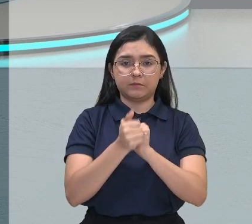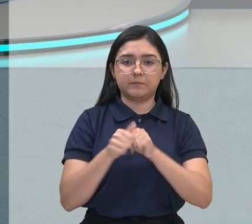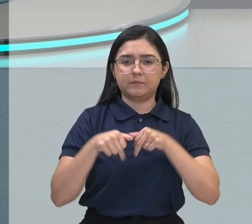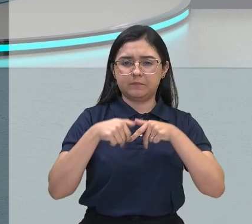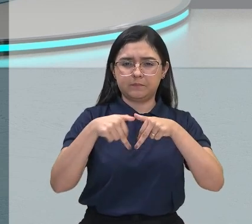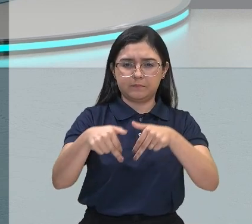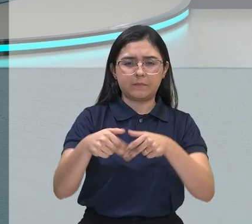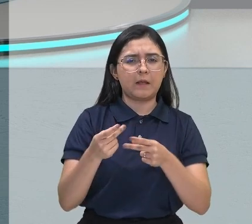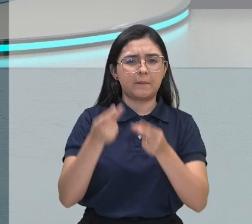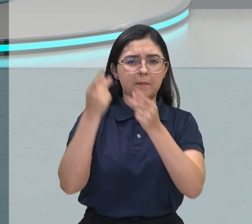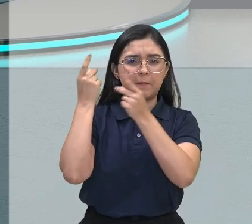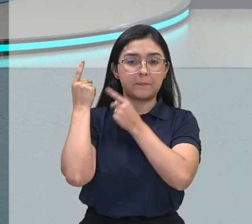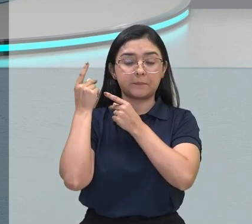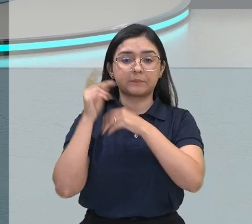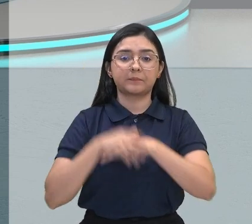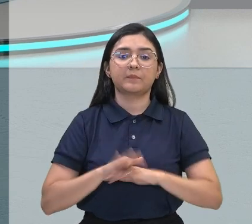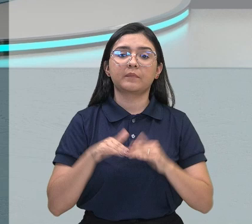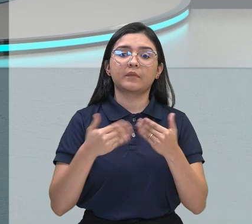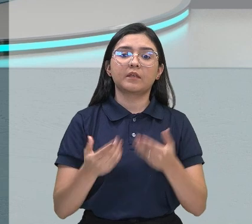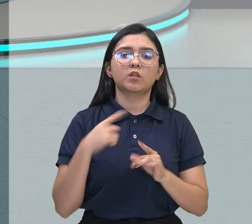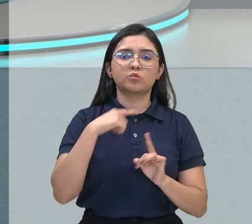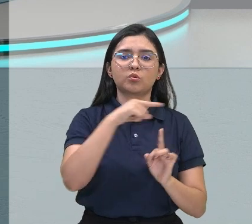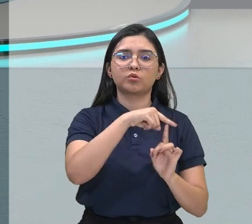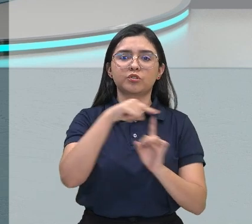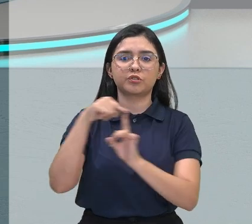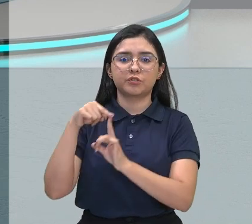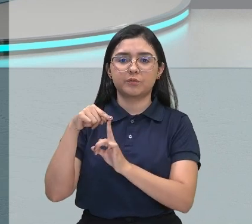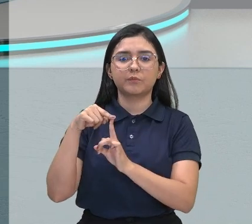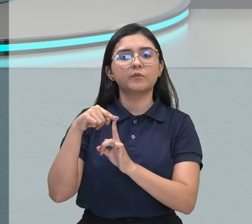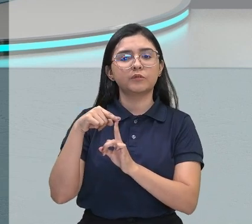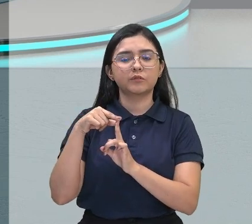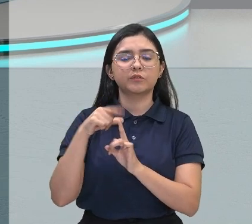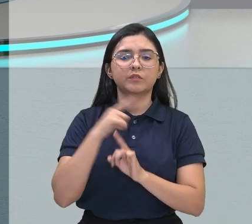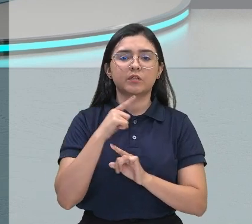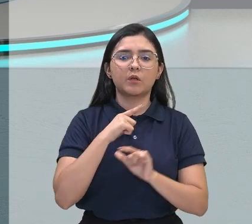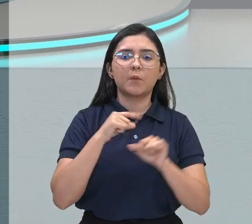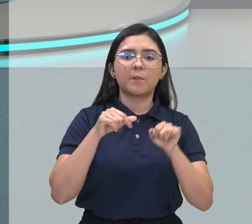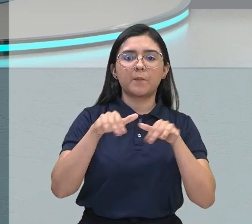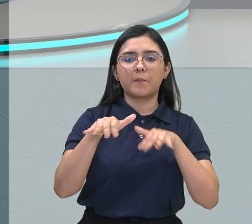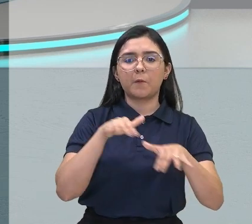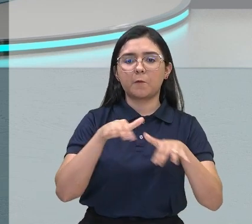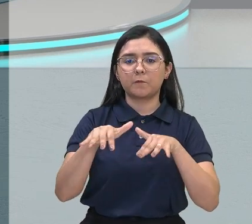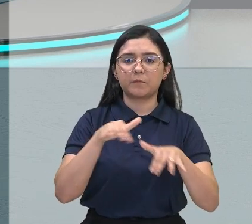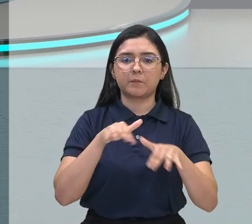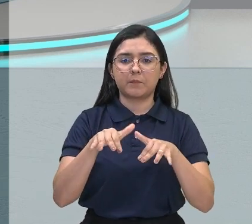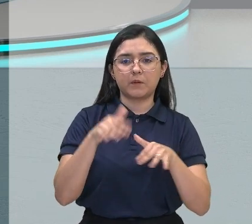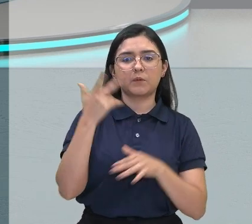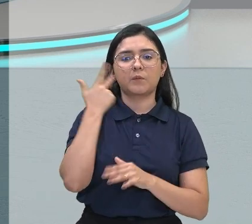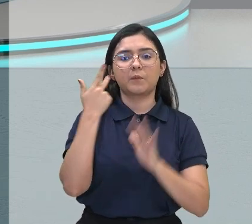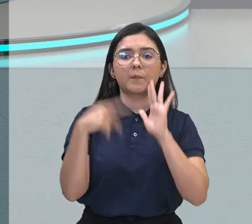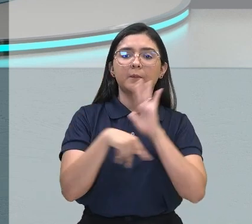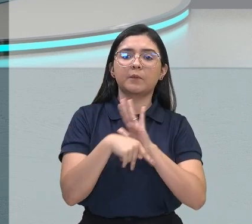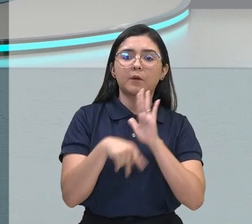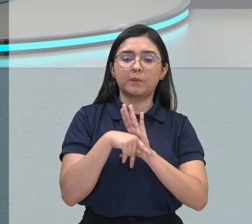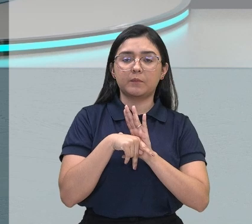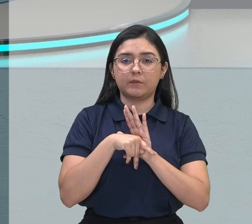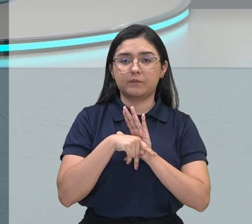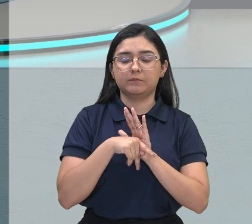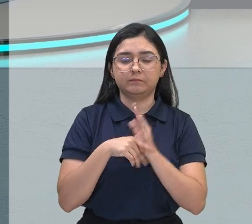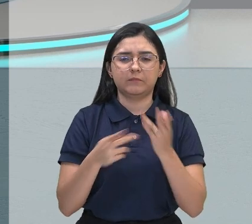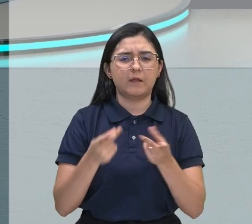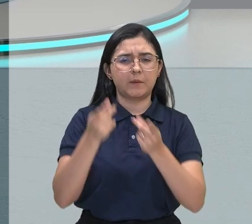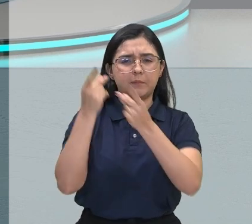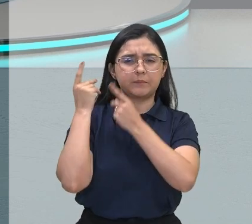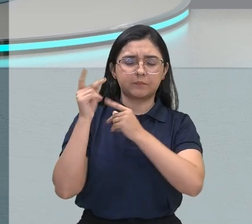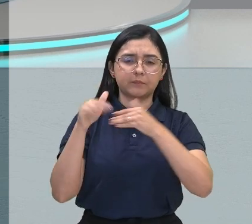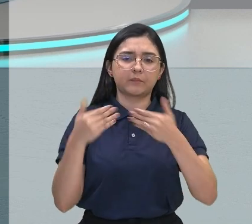Antiga, ok? As suas modalidades, elas compreendem ali movimentos mais comuns para as pessoas desde a antiguidade. E aí